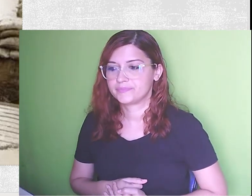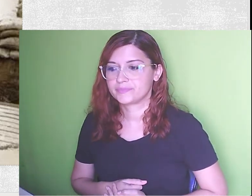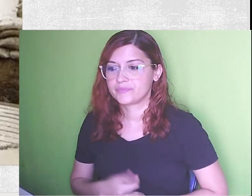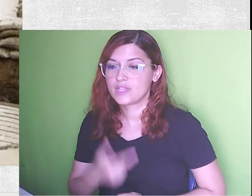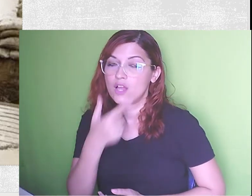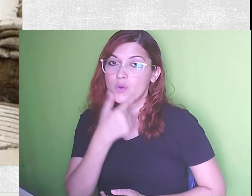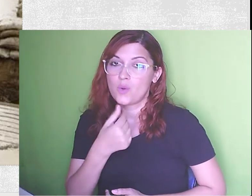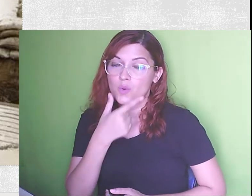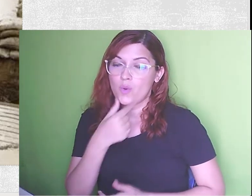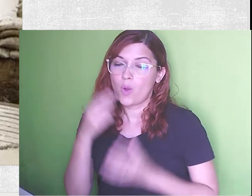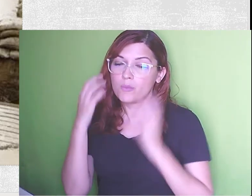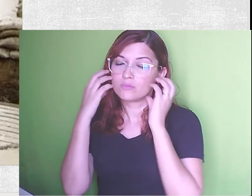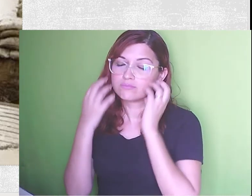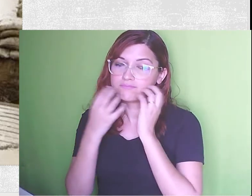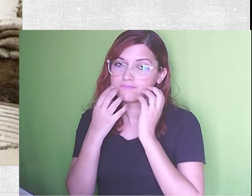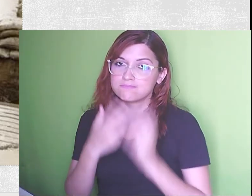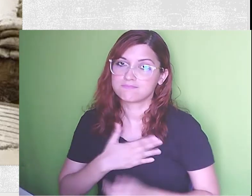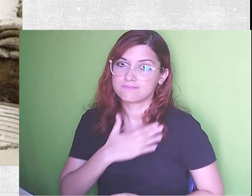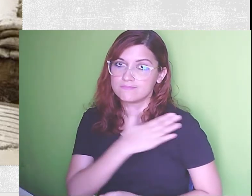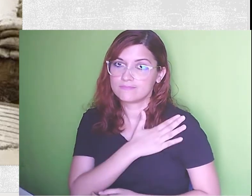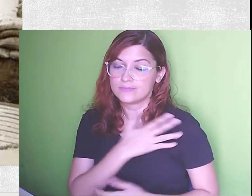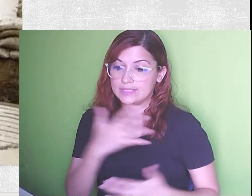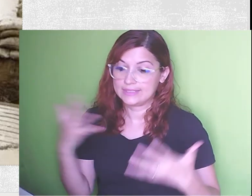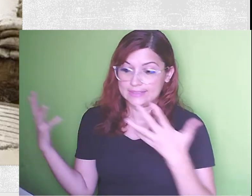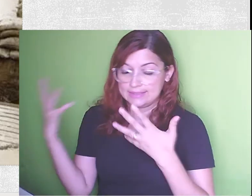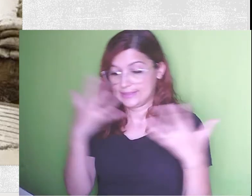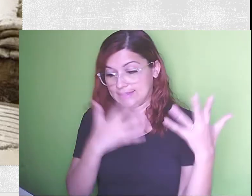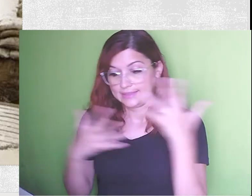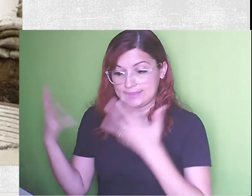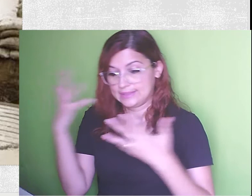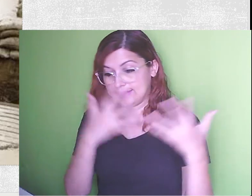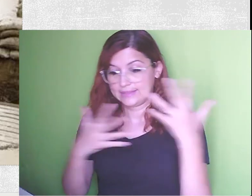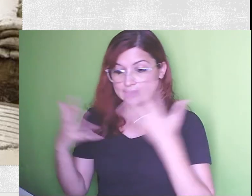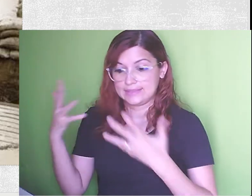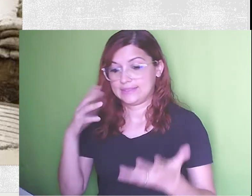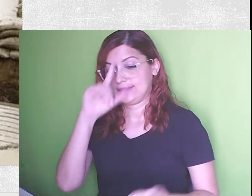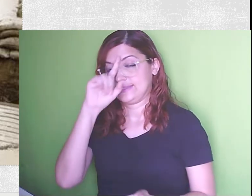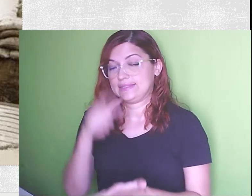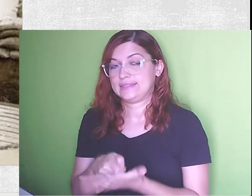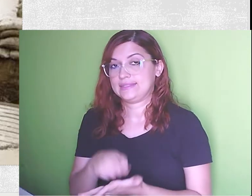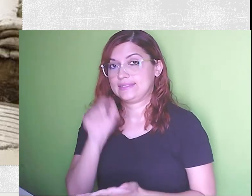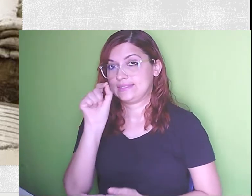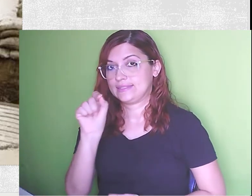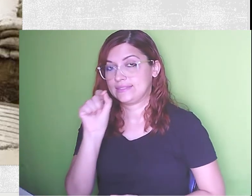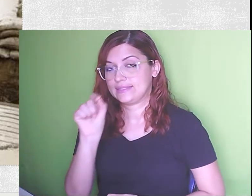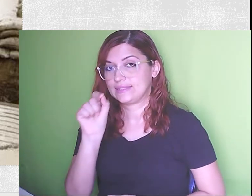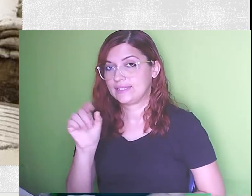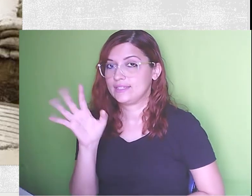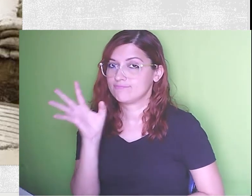forte influência no governo. Tanto que Marechal Deodoro